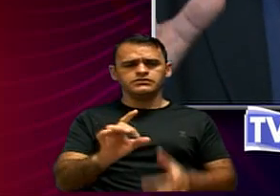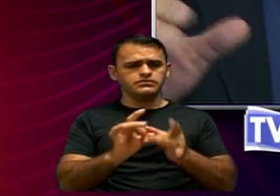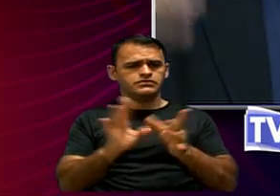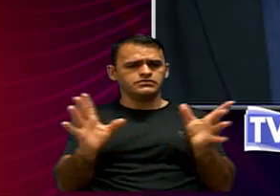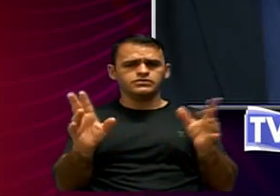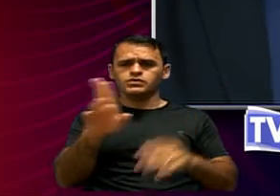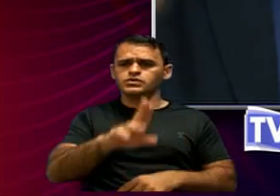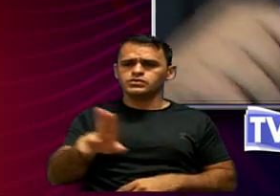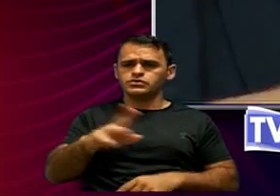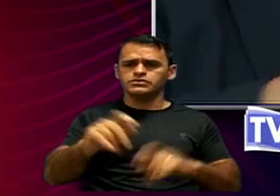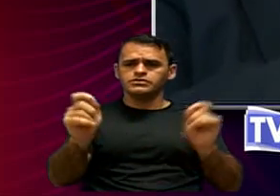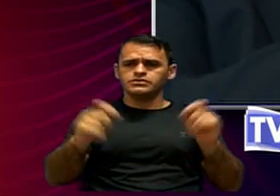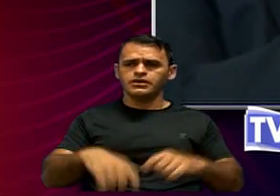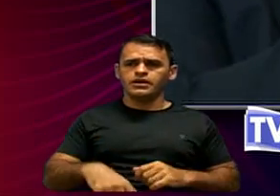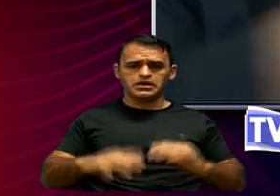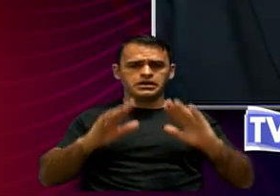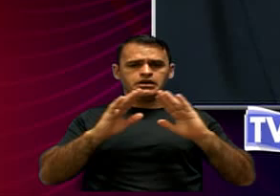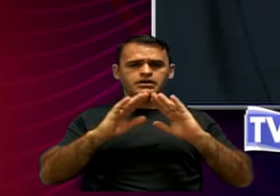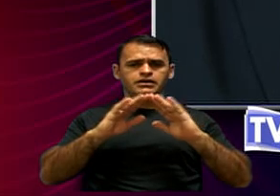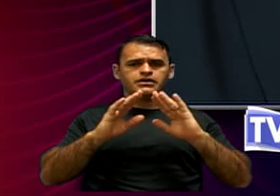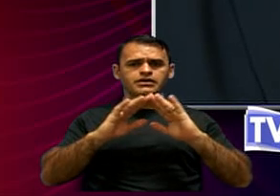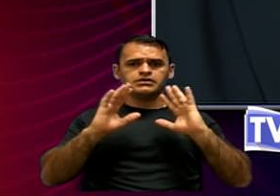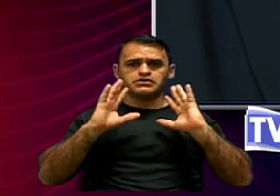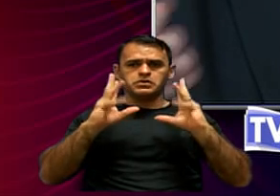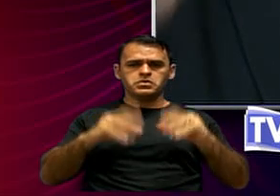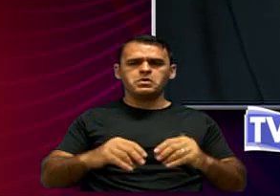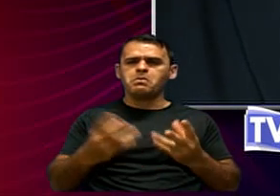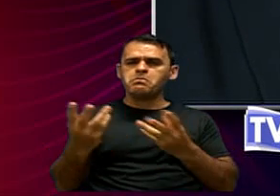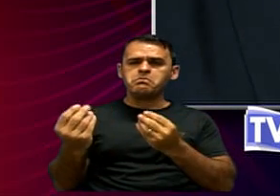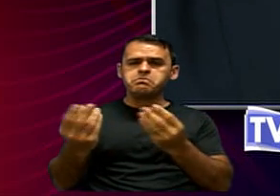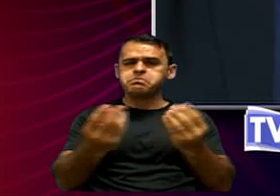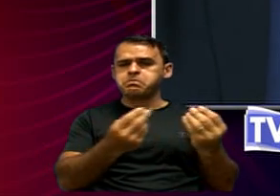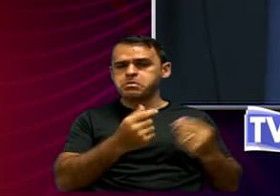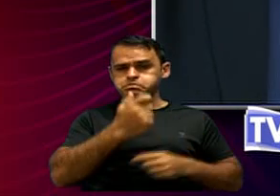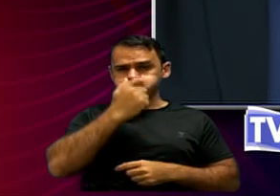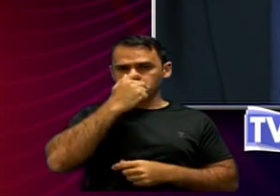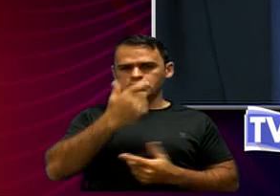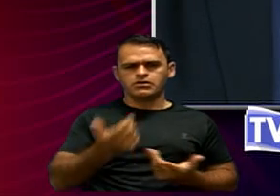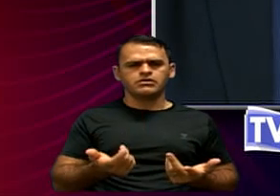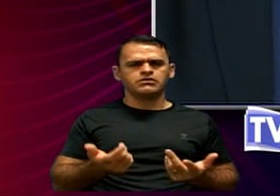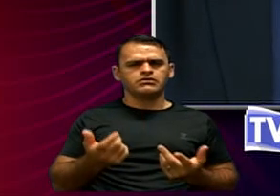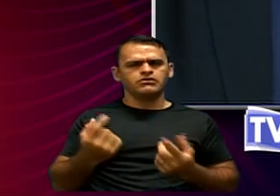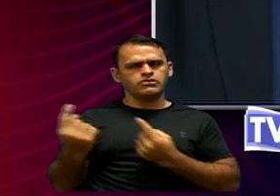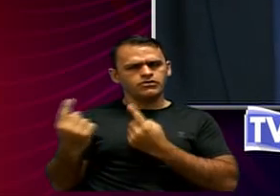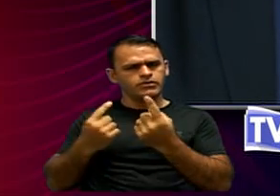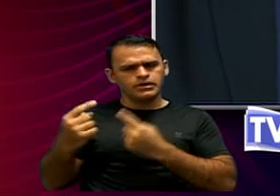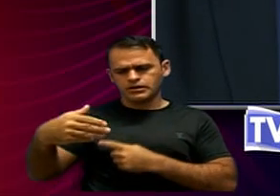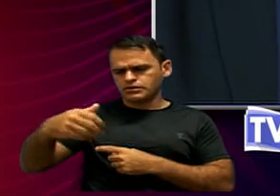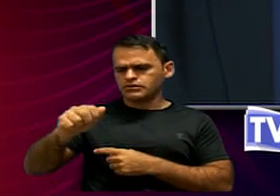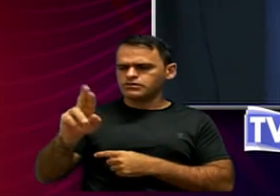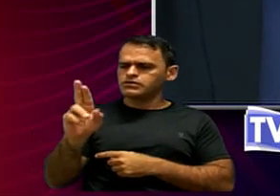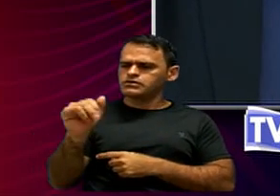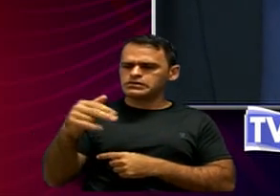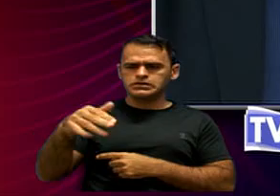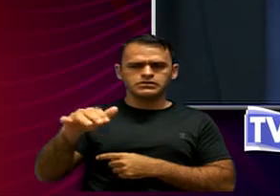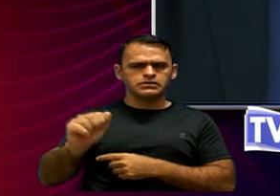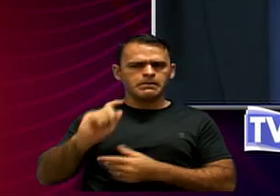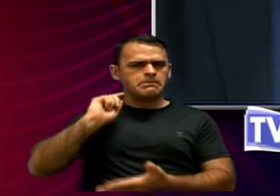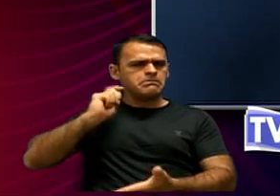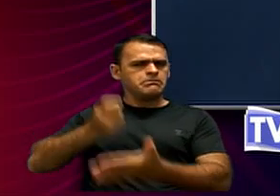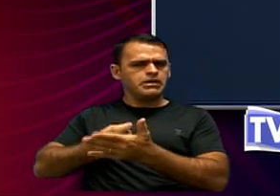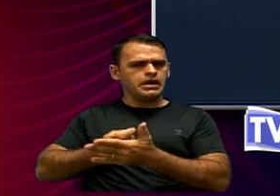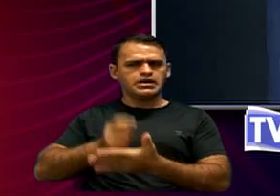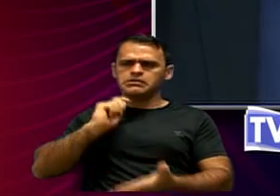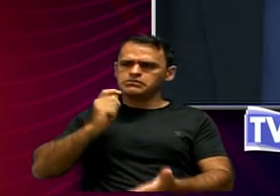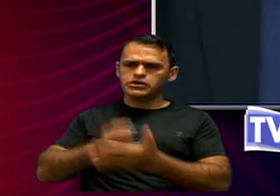liberado. Enquanto isso, a Santa Casa atendendo um monte de gente. É só, viu? É falar para a doutora Marina e liberar isso aí. Pagar o Hospital Santa